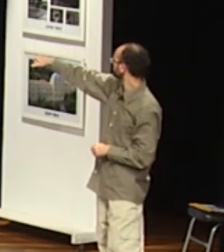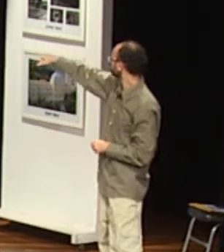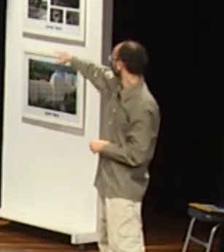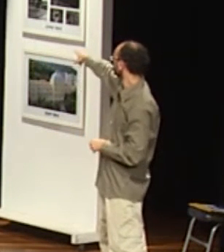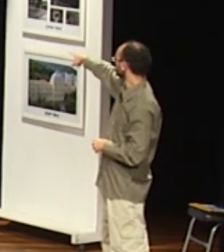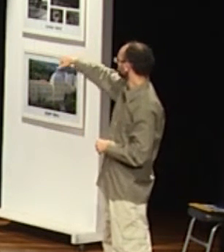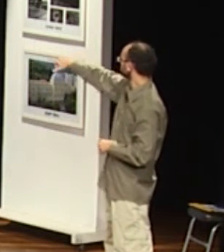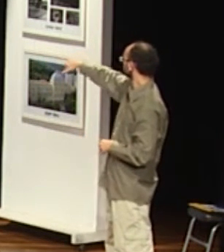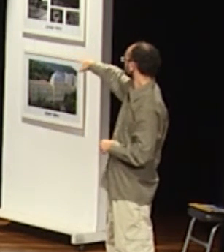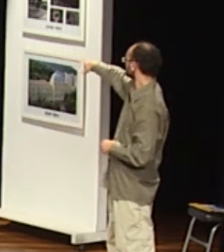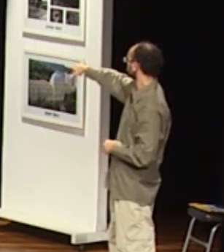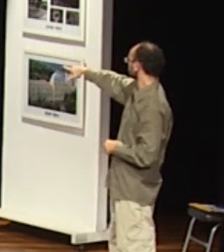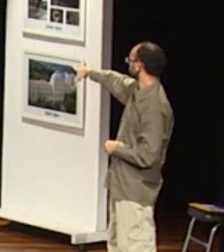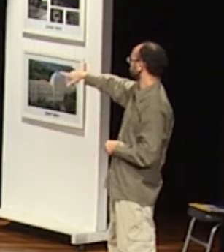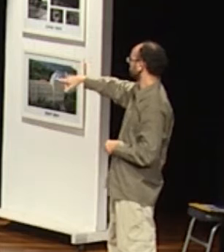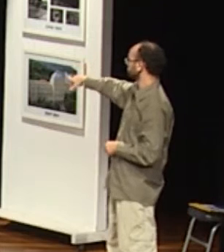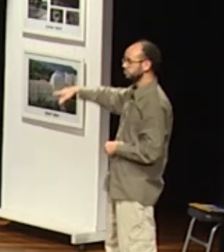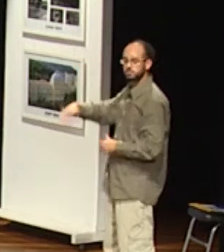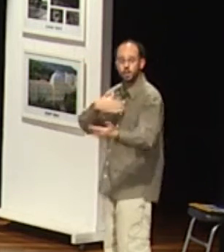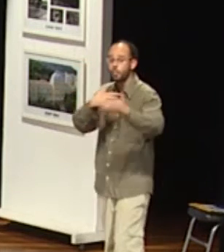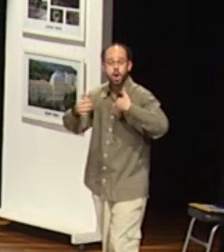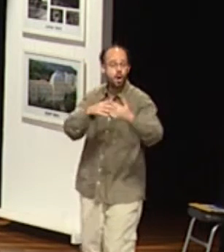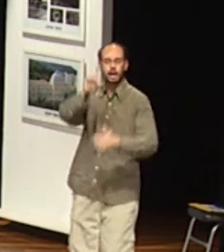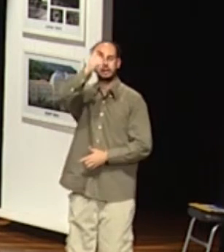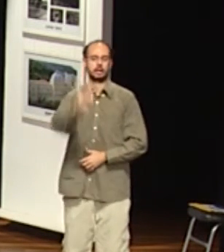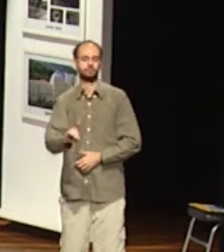para criar e implementar novas leis.